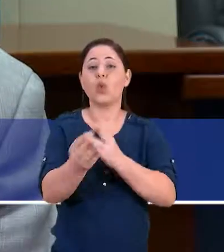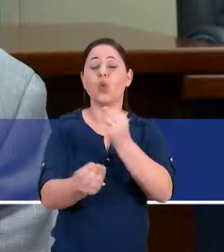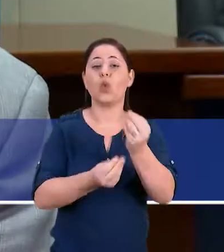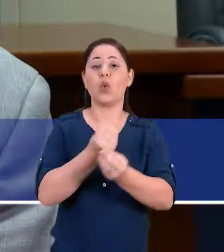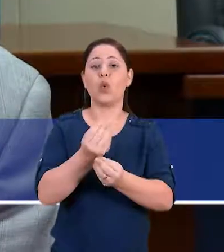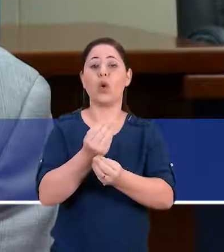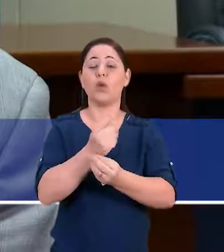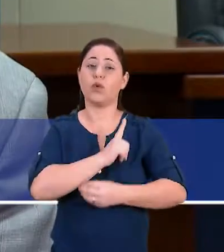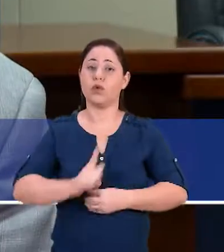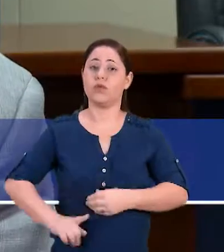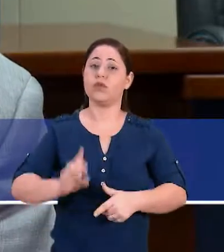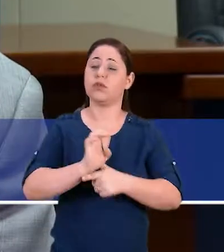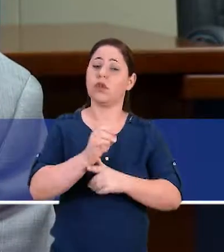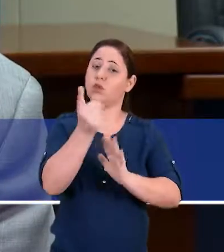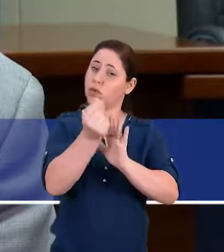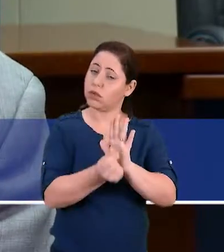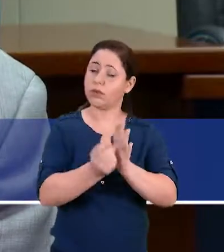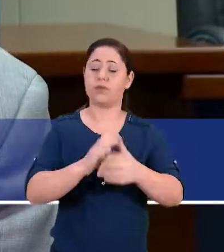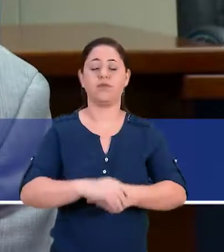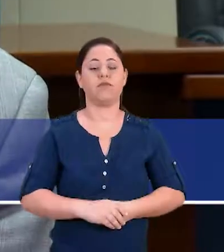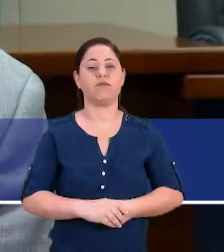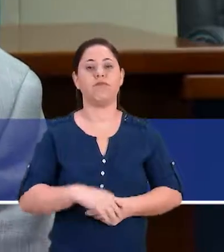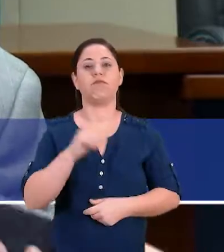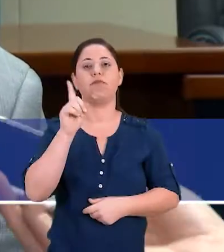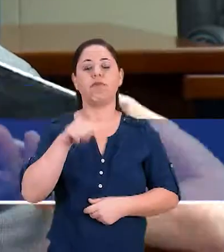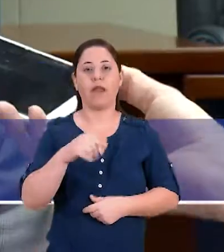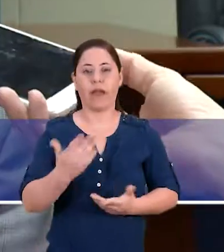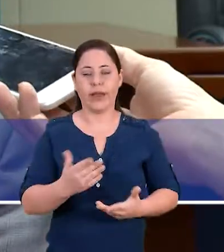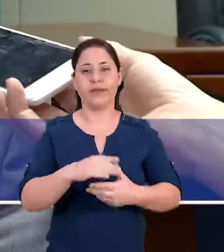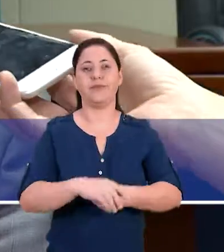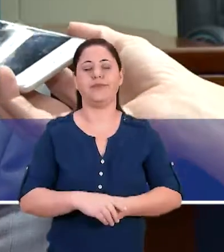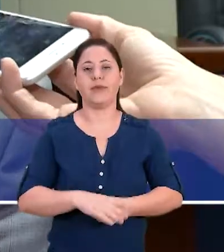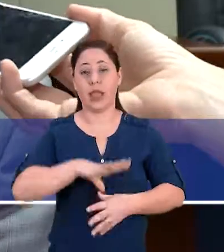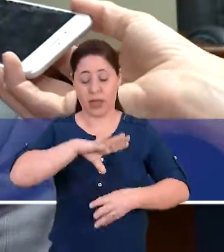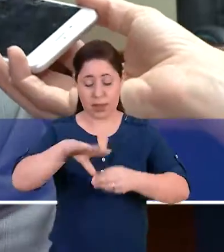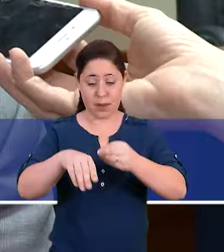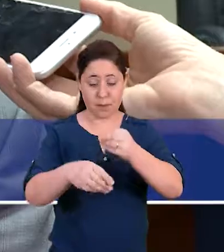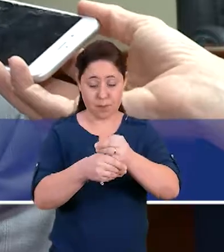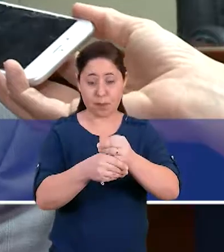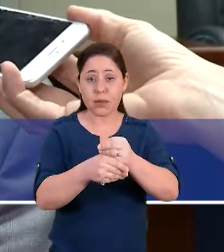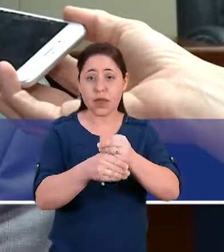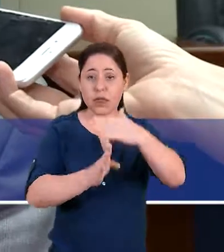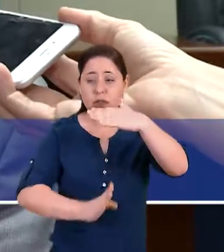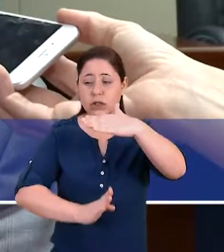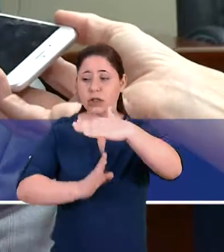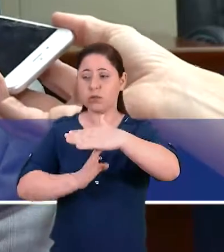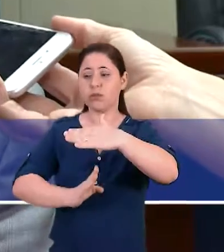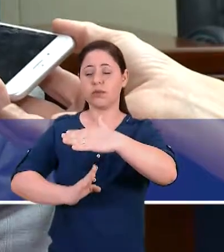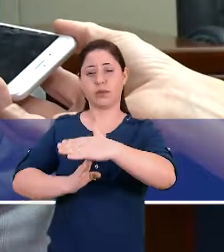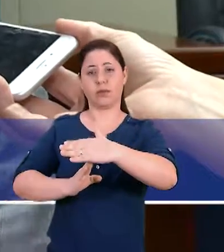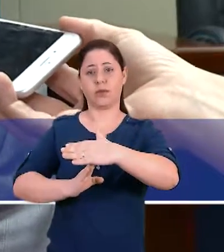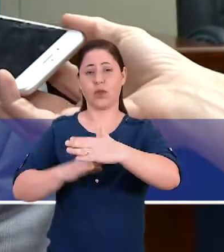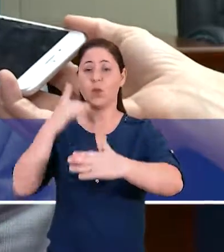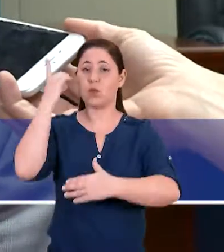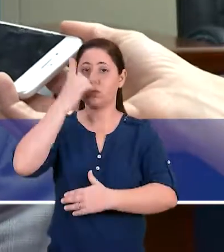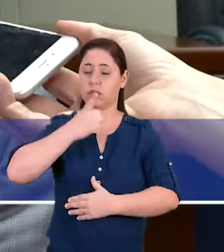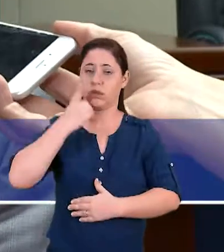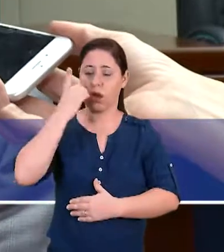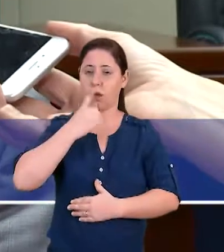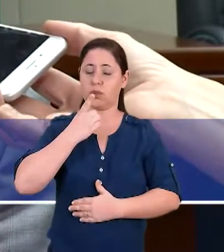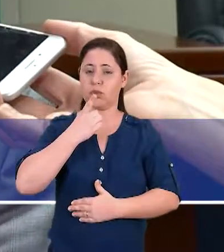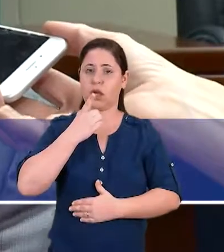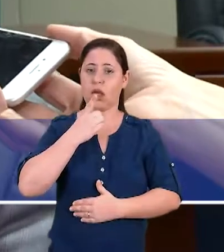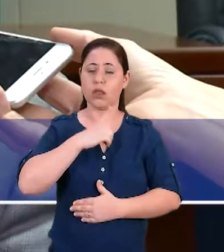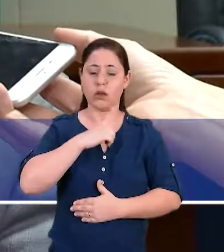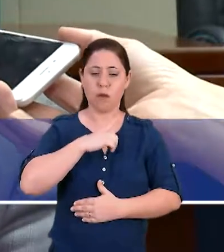orienta o governo do Estado com relação ao orçamento. Exatamente, são emendas de metas. Os